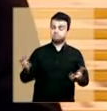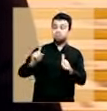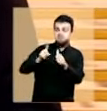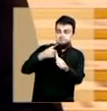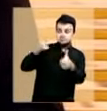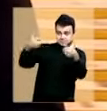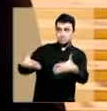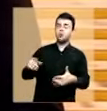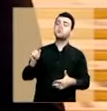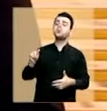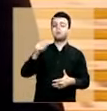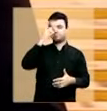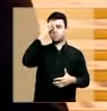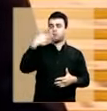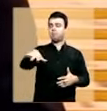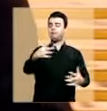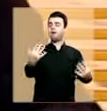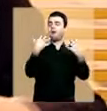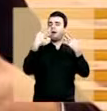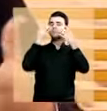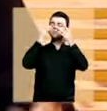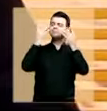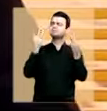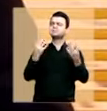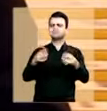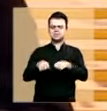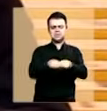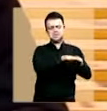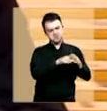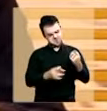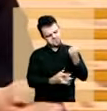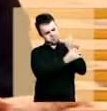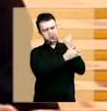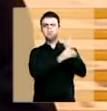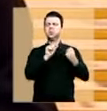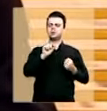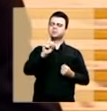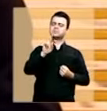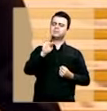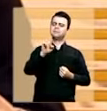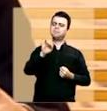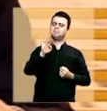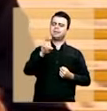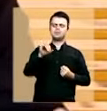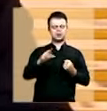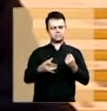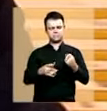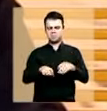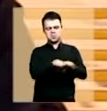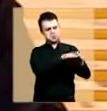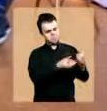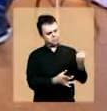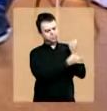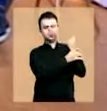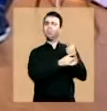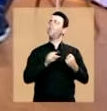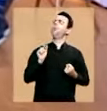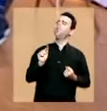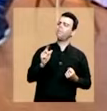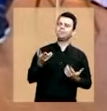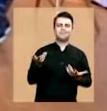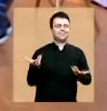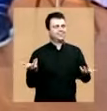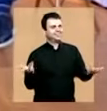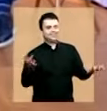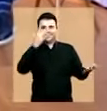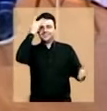isso, explica para as pessoas em casa, quem está assistindo, o que é a sustentabilidade de uma forma simples e geral, assim. Acho